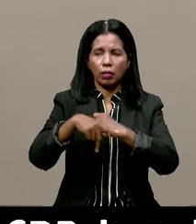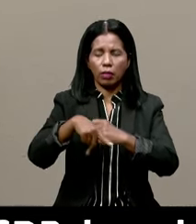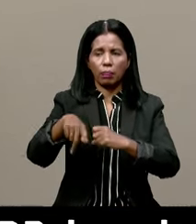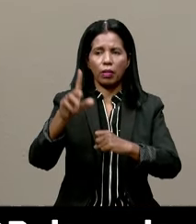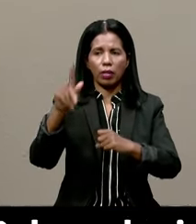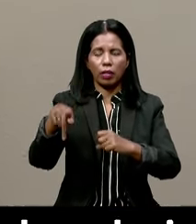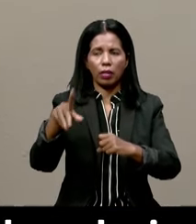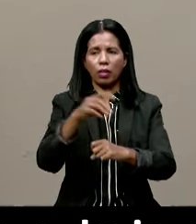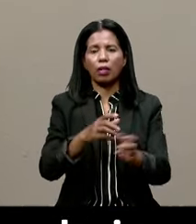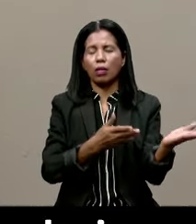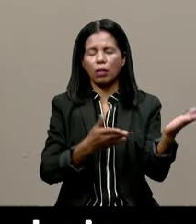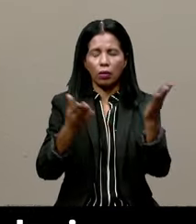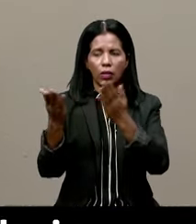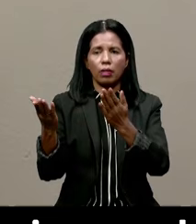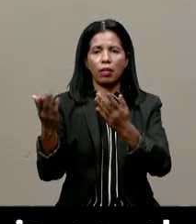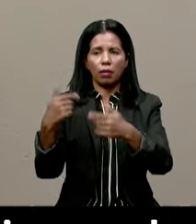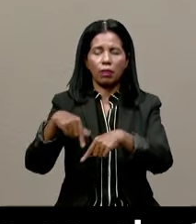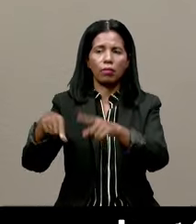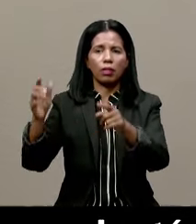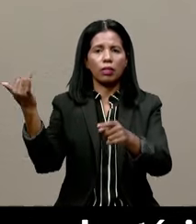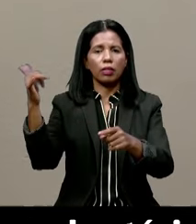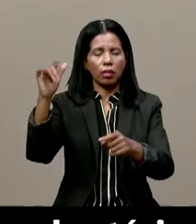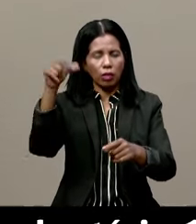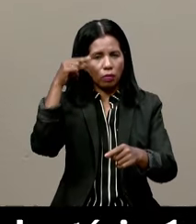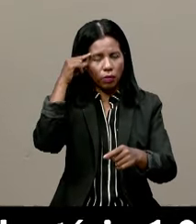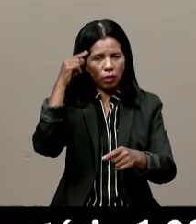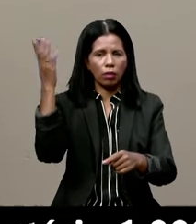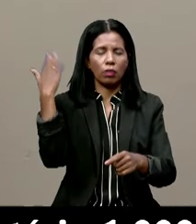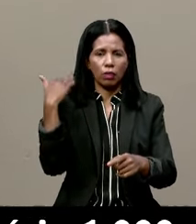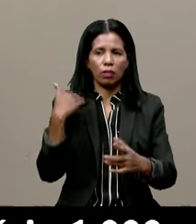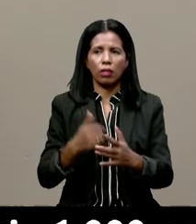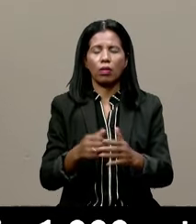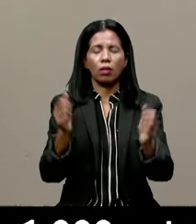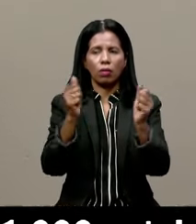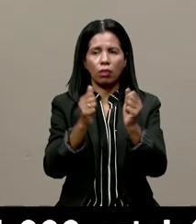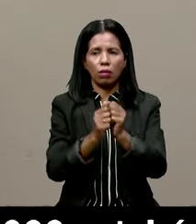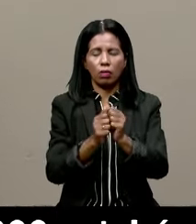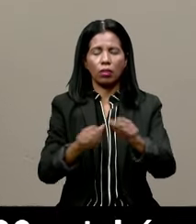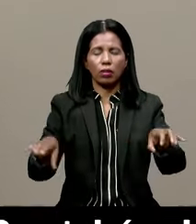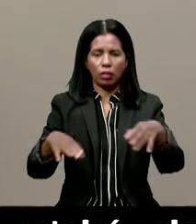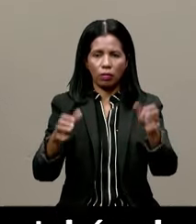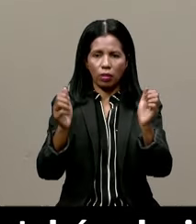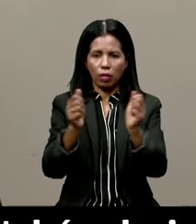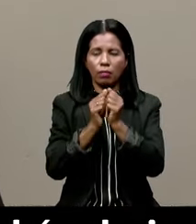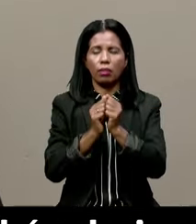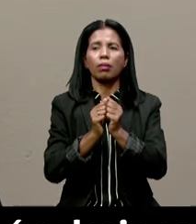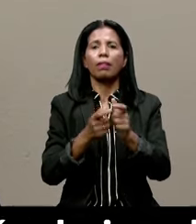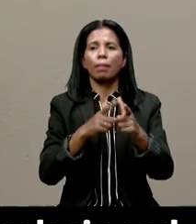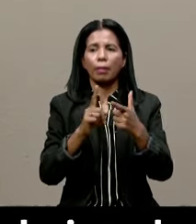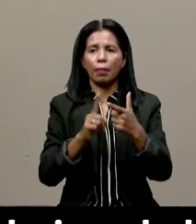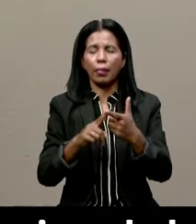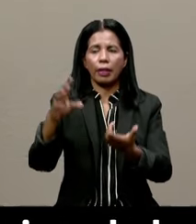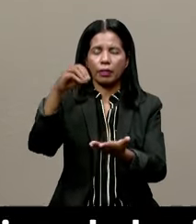rodi fila pa lva sir ni governação 5 anos ho sir ni record na beca sira